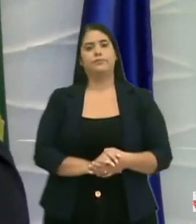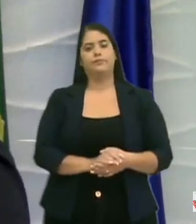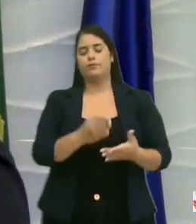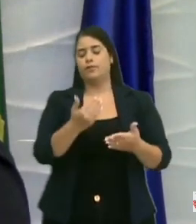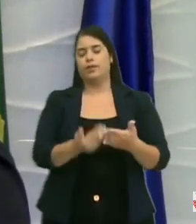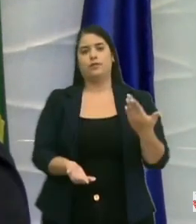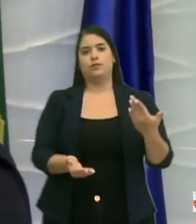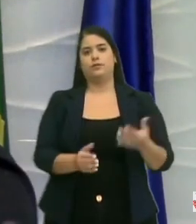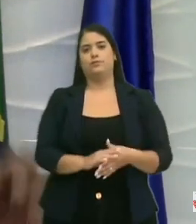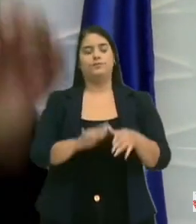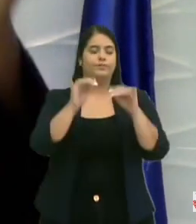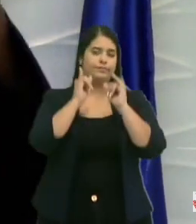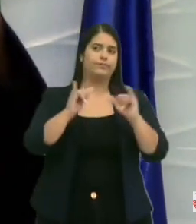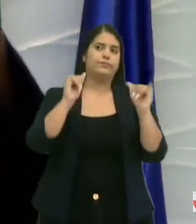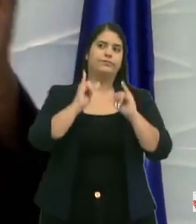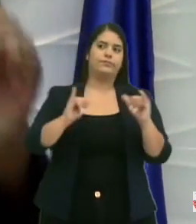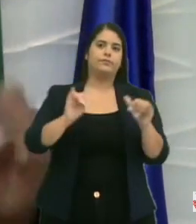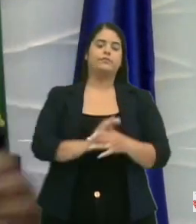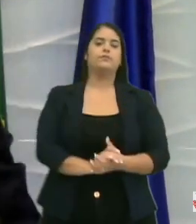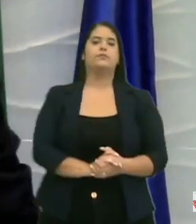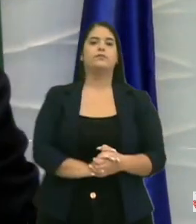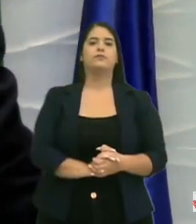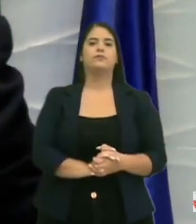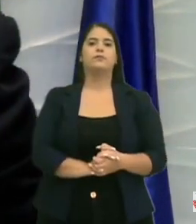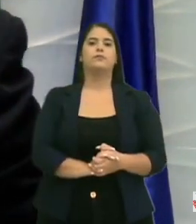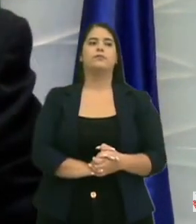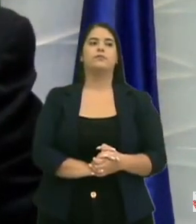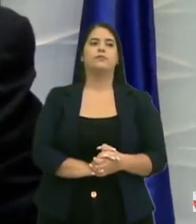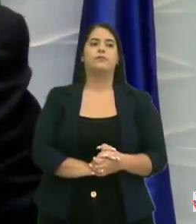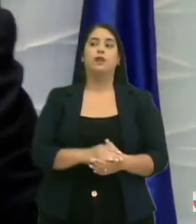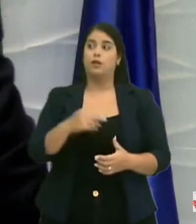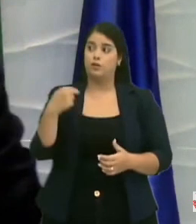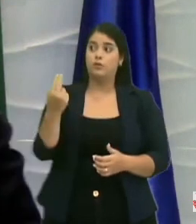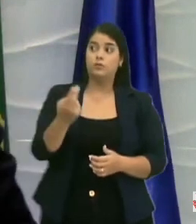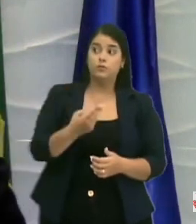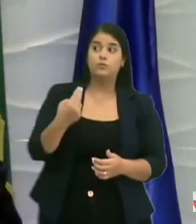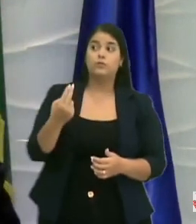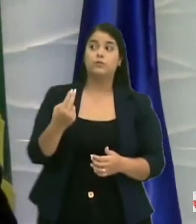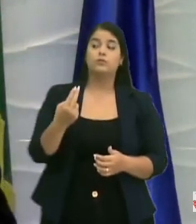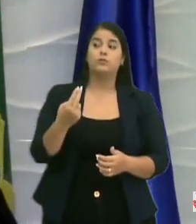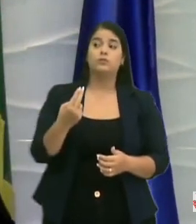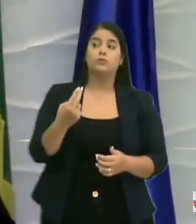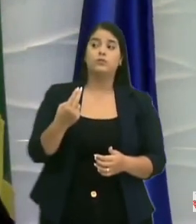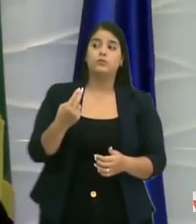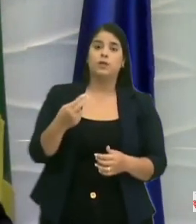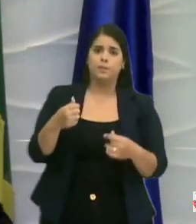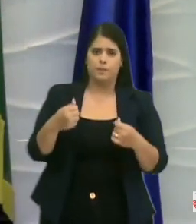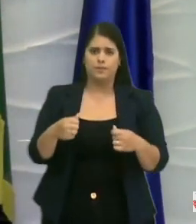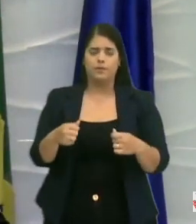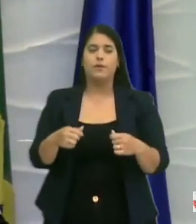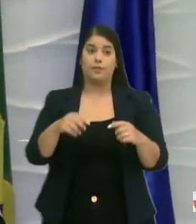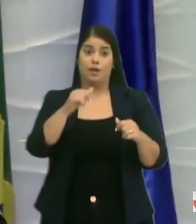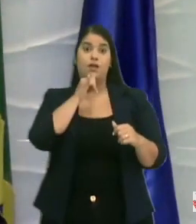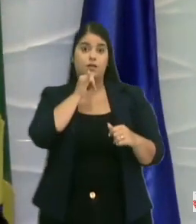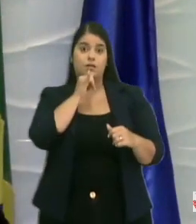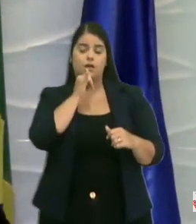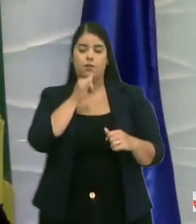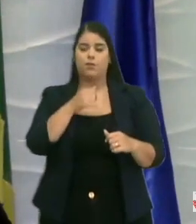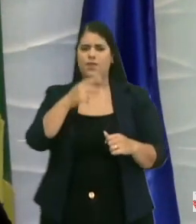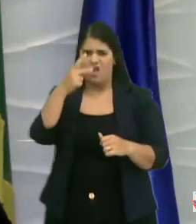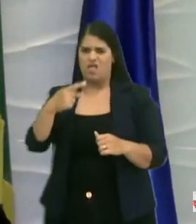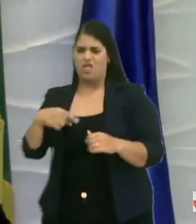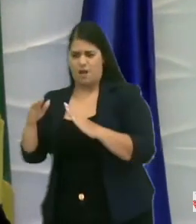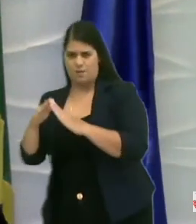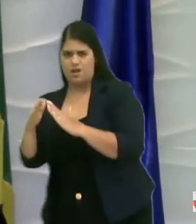É isso que eu estou falando. Quando a gente manda fazer um serviço, nós quando mandamos fazer um serviço em casa, a gente não fiscaliza para